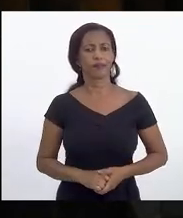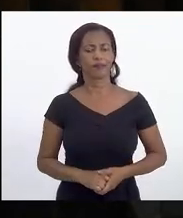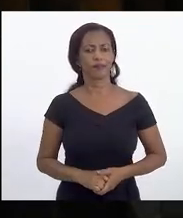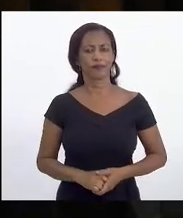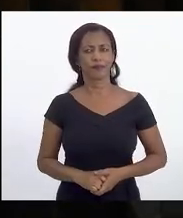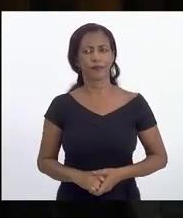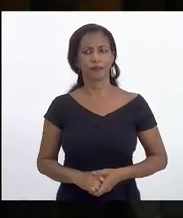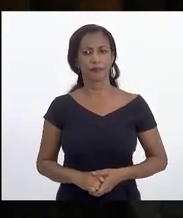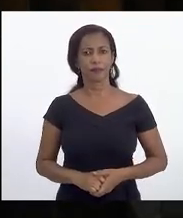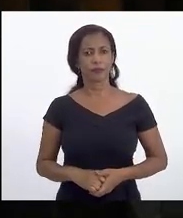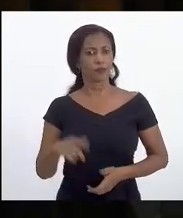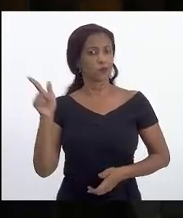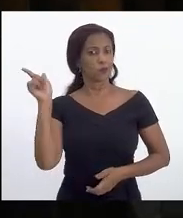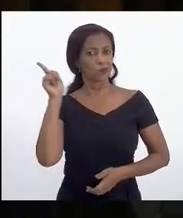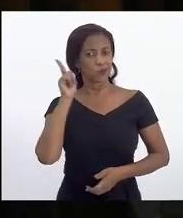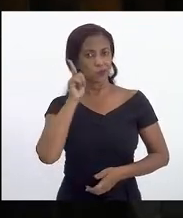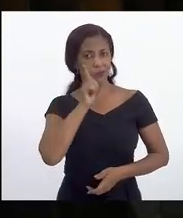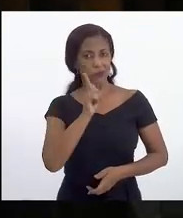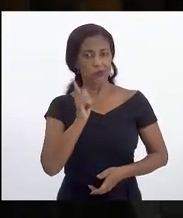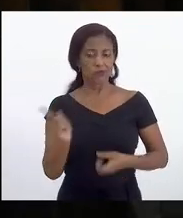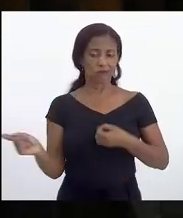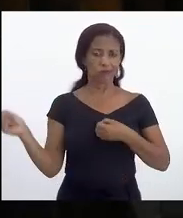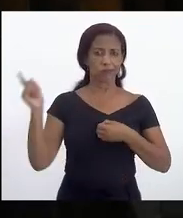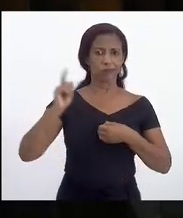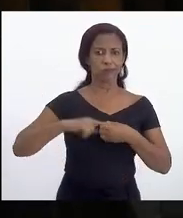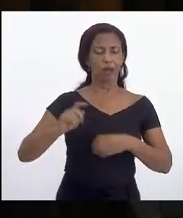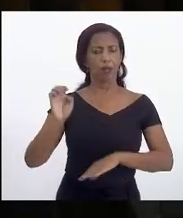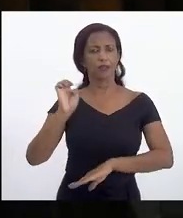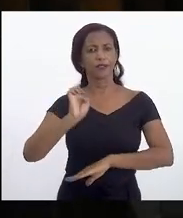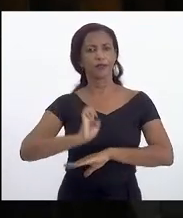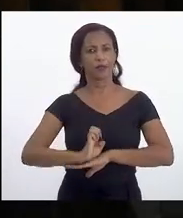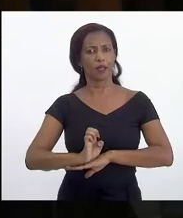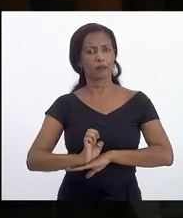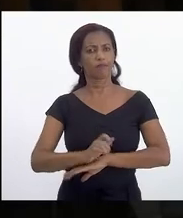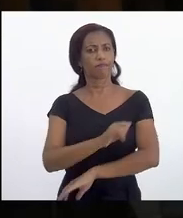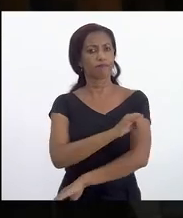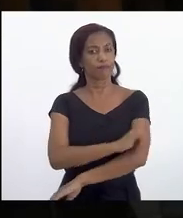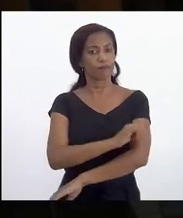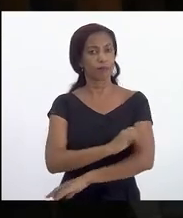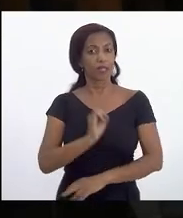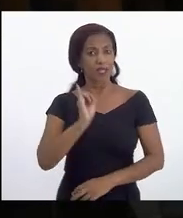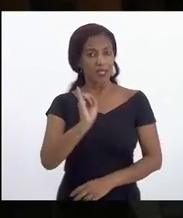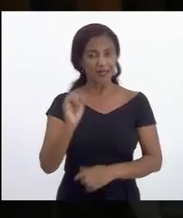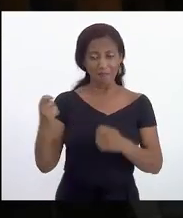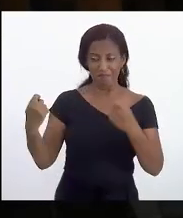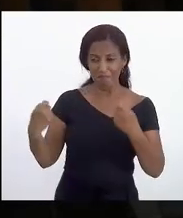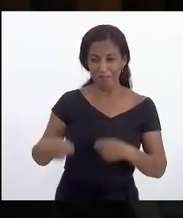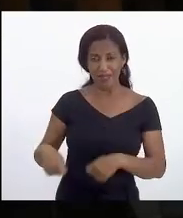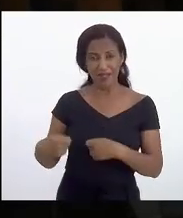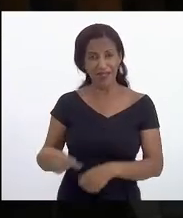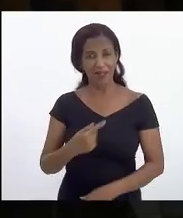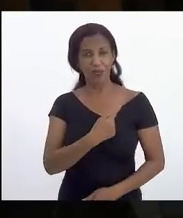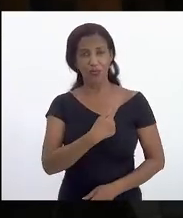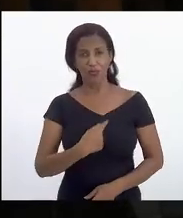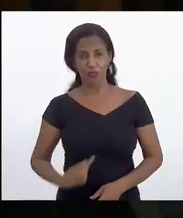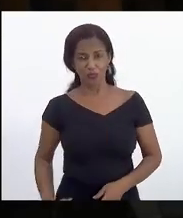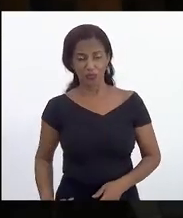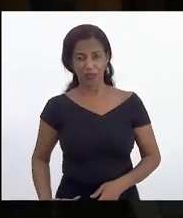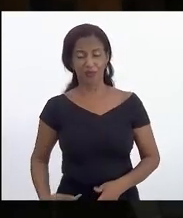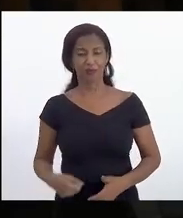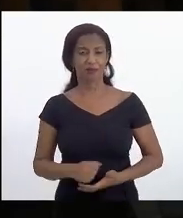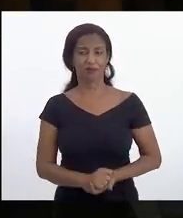a de recuperar o estado do Rio de Janeiro E se a gente depender dos governantes